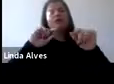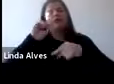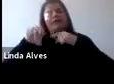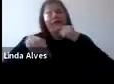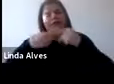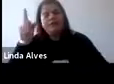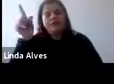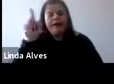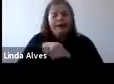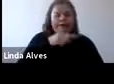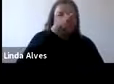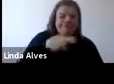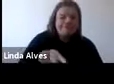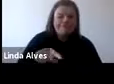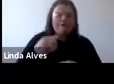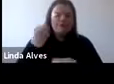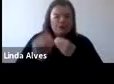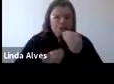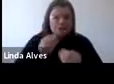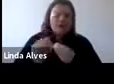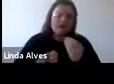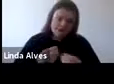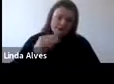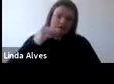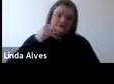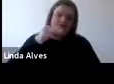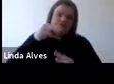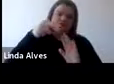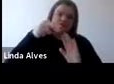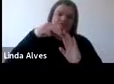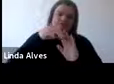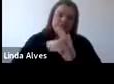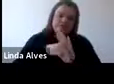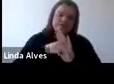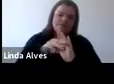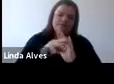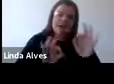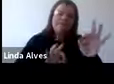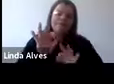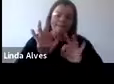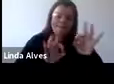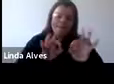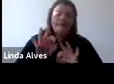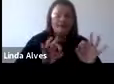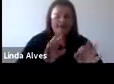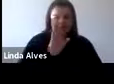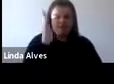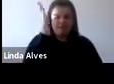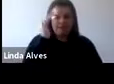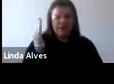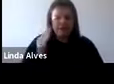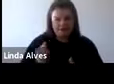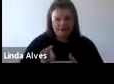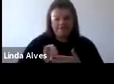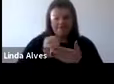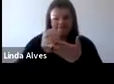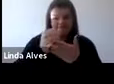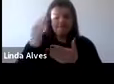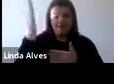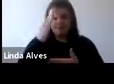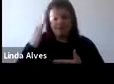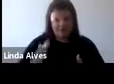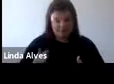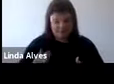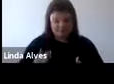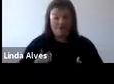a efetivação das medidas do que chamou um Plano Brasil de Salvação Nacional,